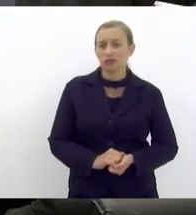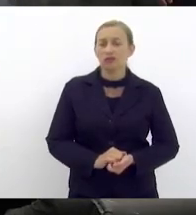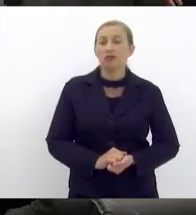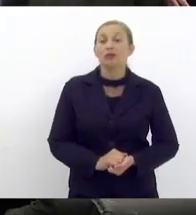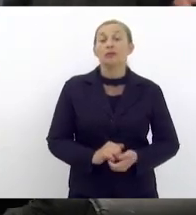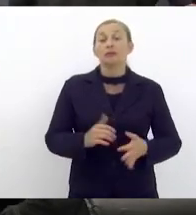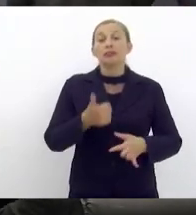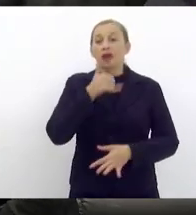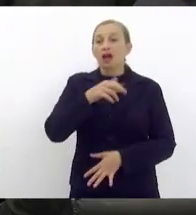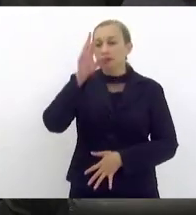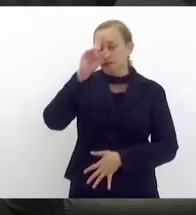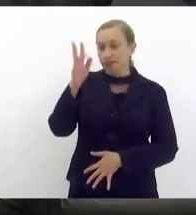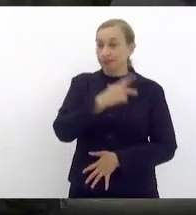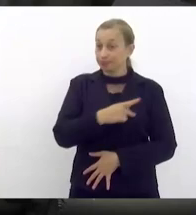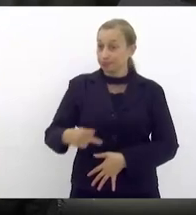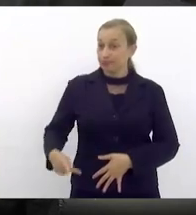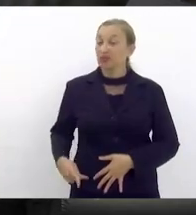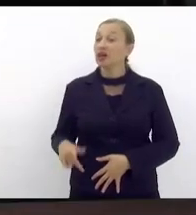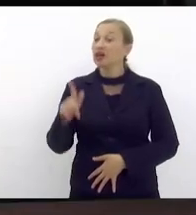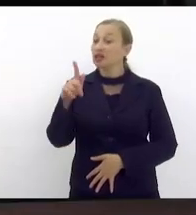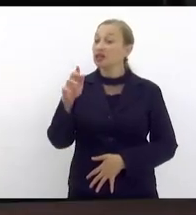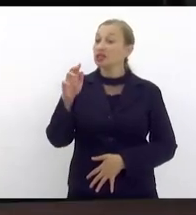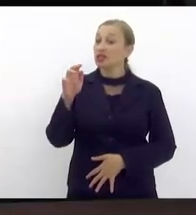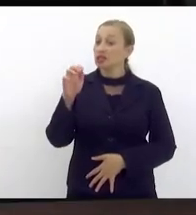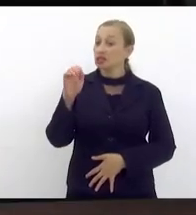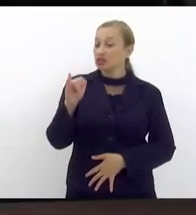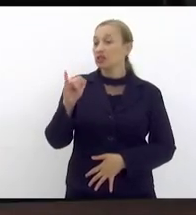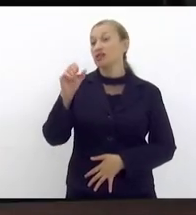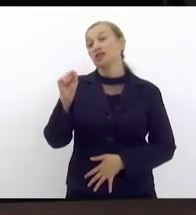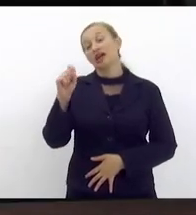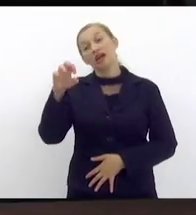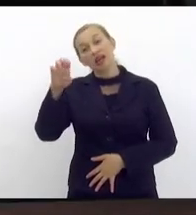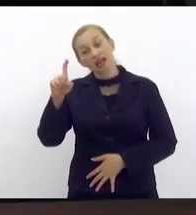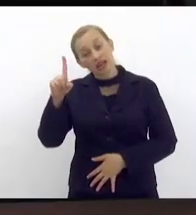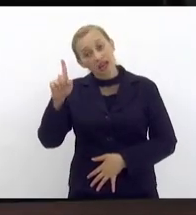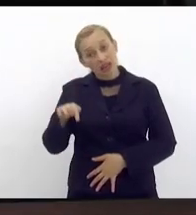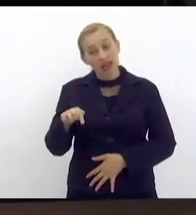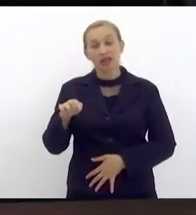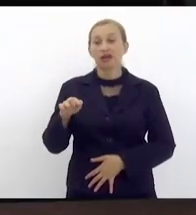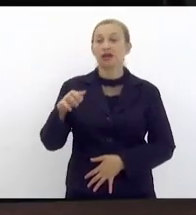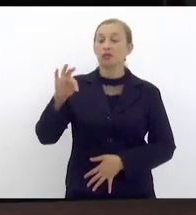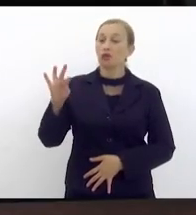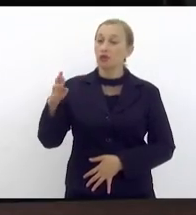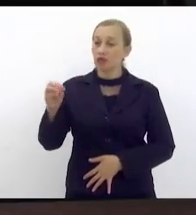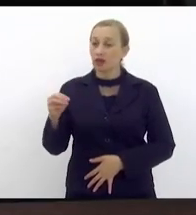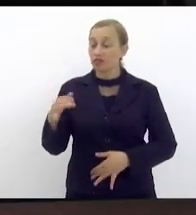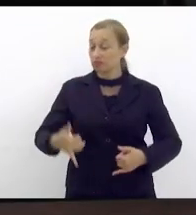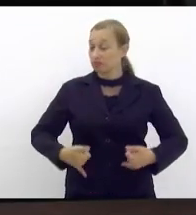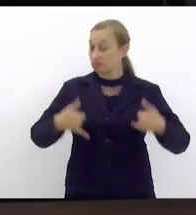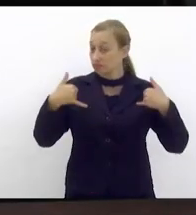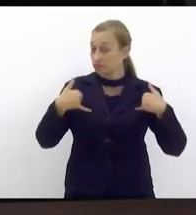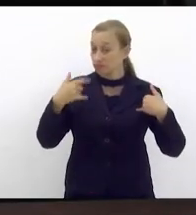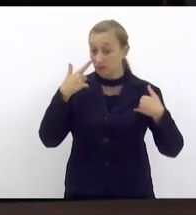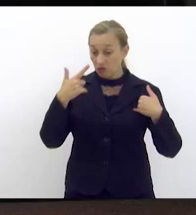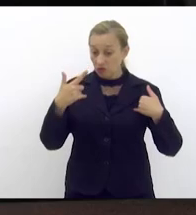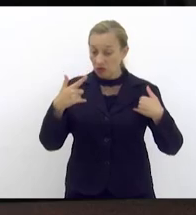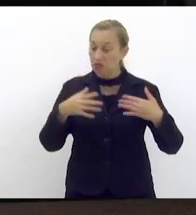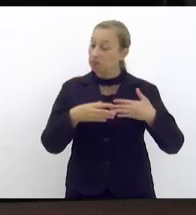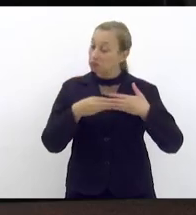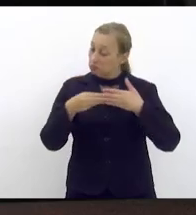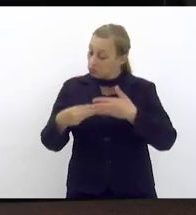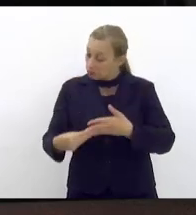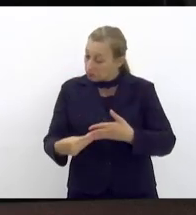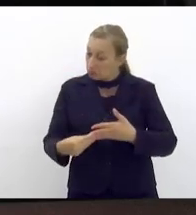senhora Presidente Gisele Monteiro uma honra pela conduzindo essa sessão colegas